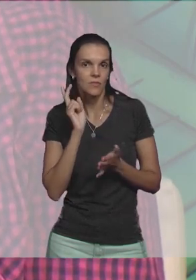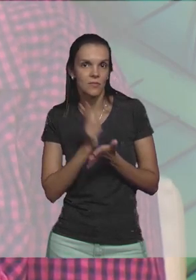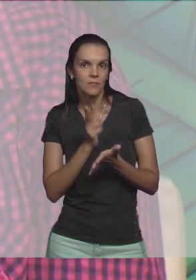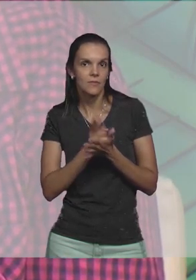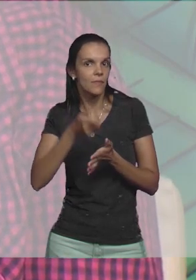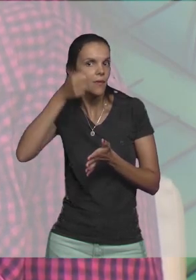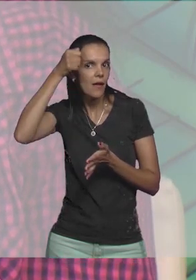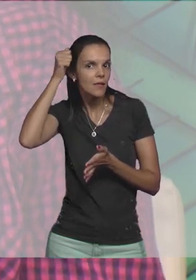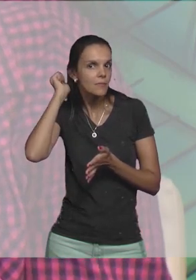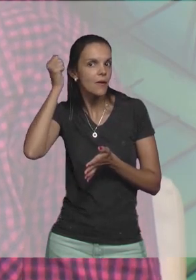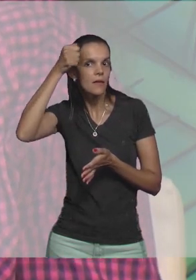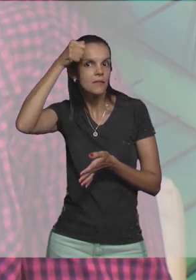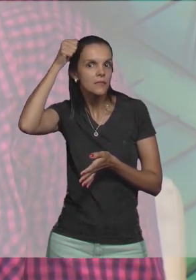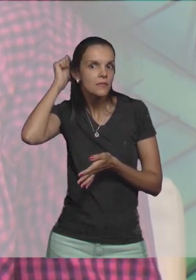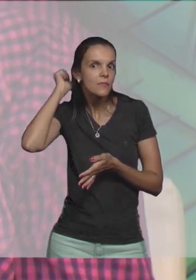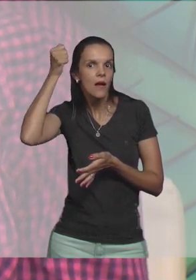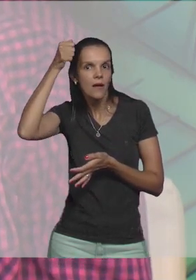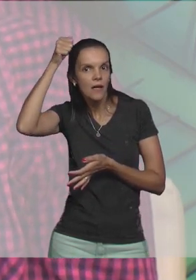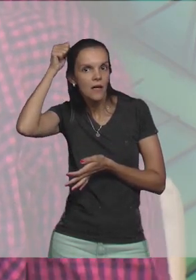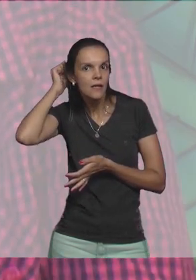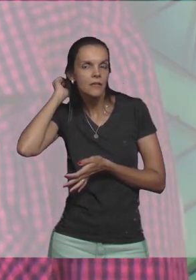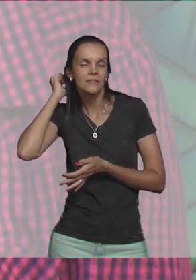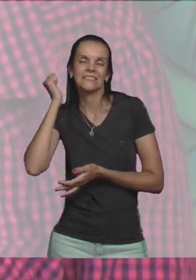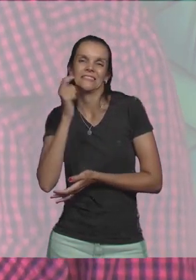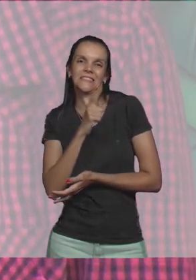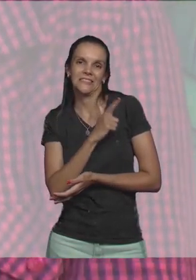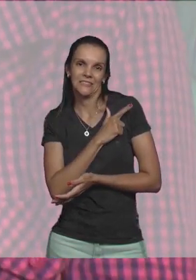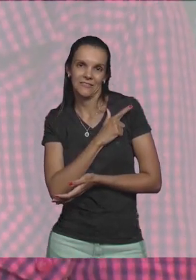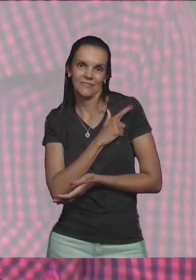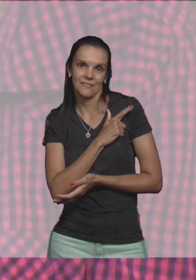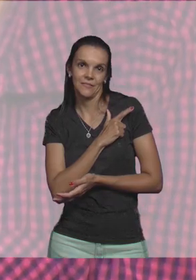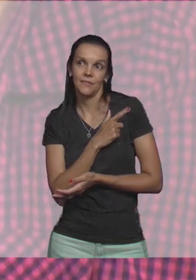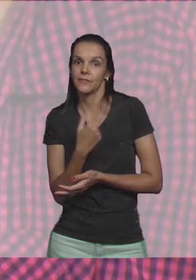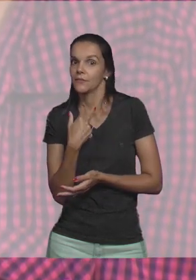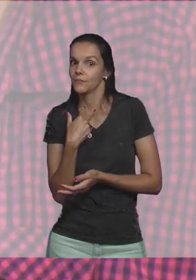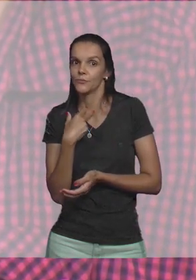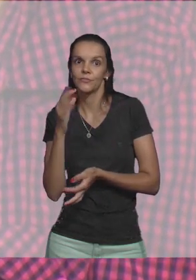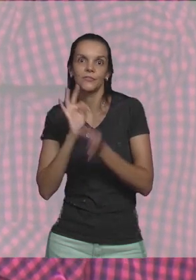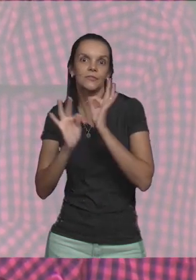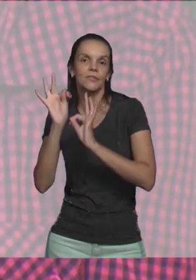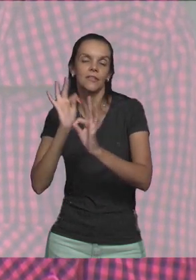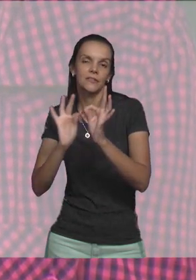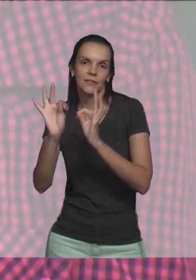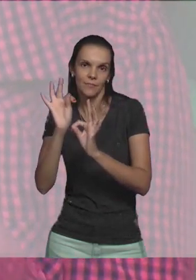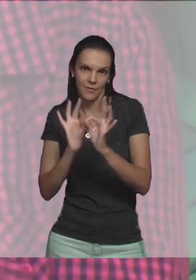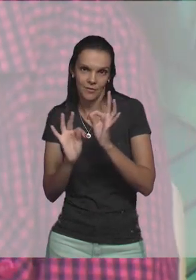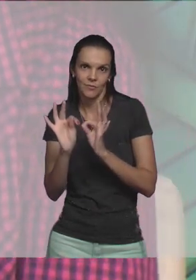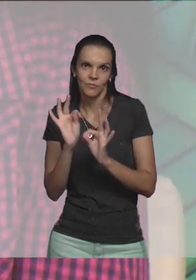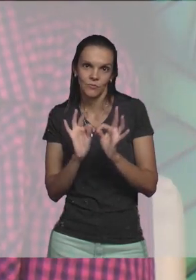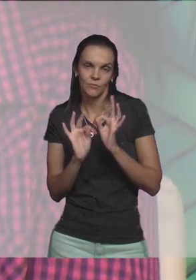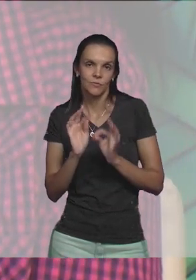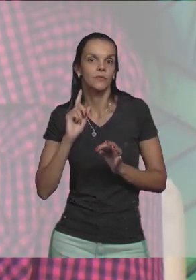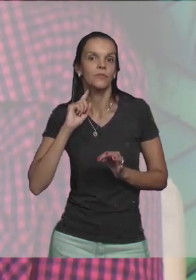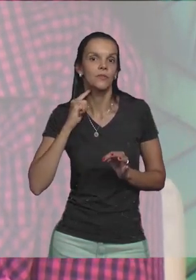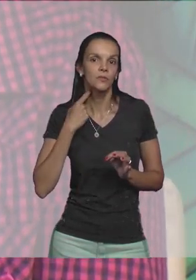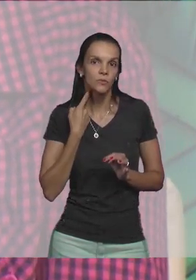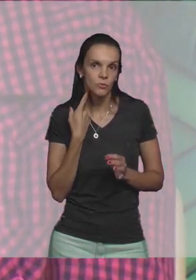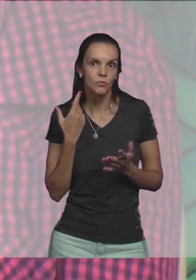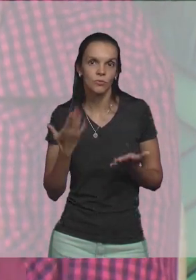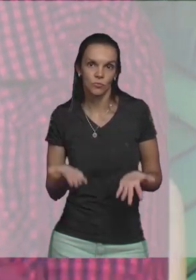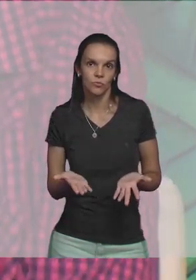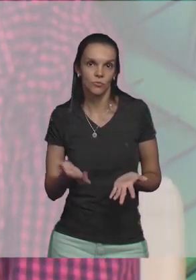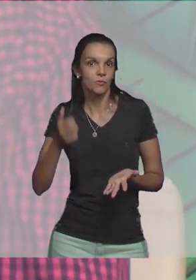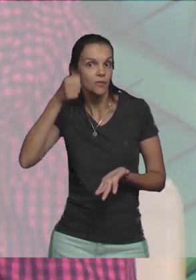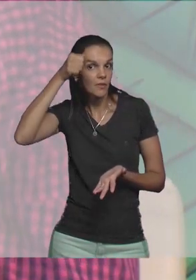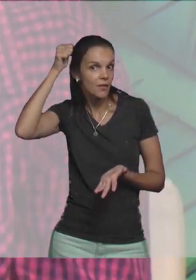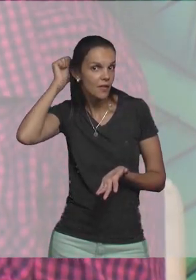motivo, sabe? Aquele cabelo que era feio, que não podia ser tratado, né? Que era considerado sujo. Então, você